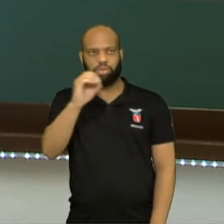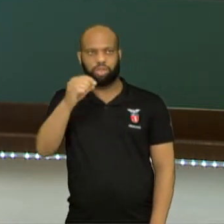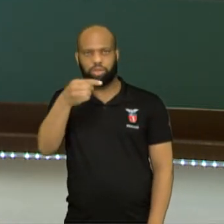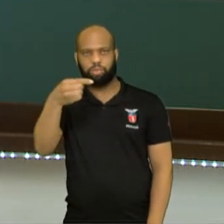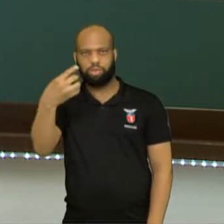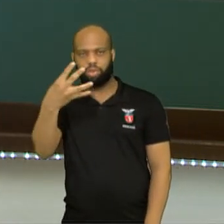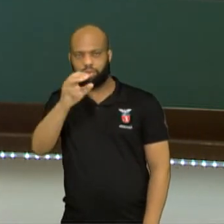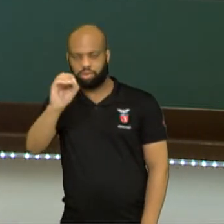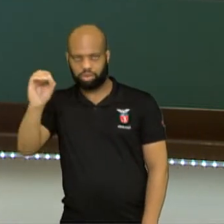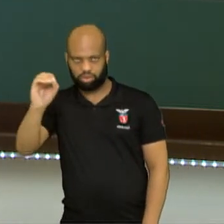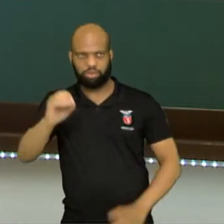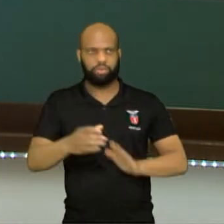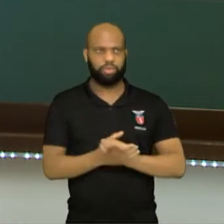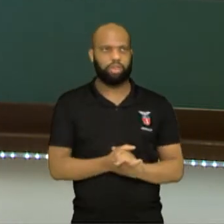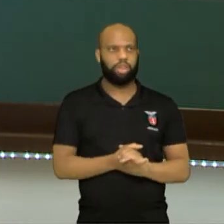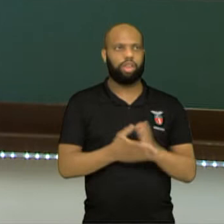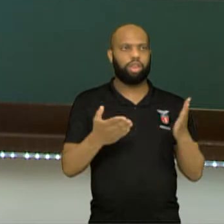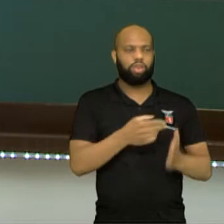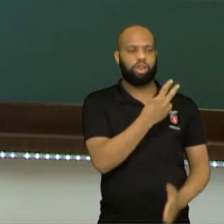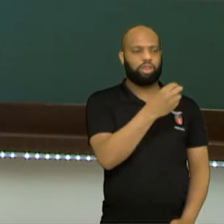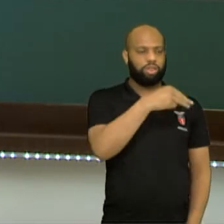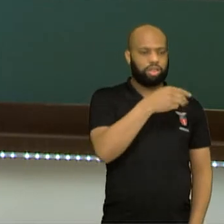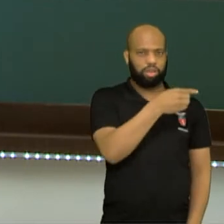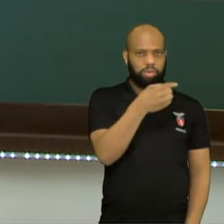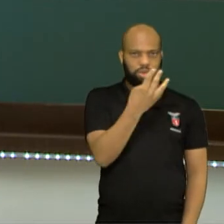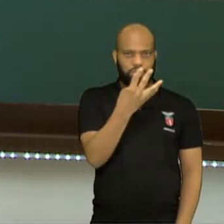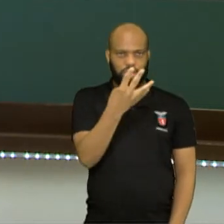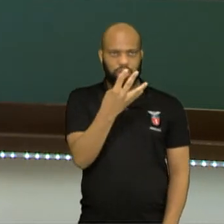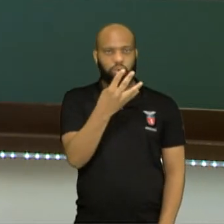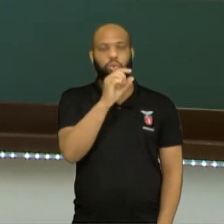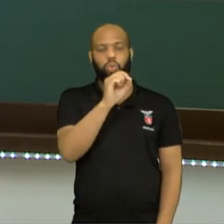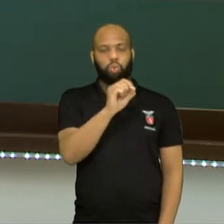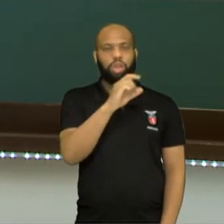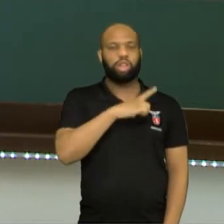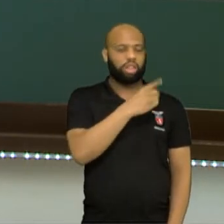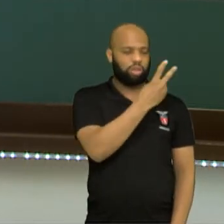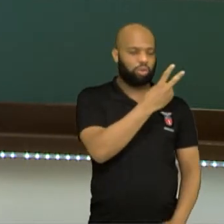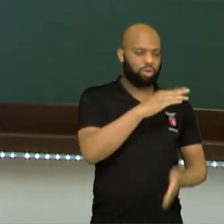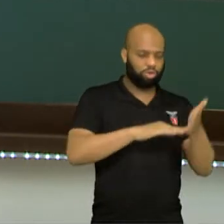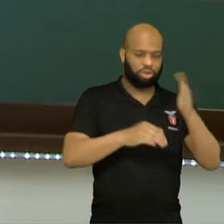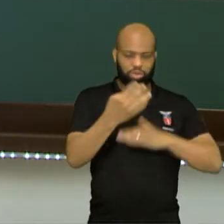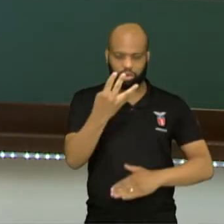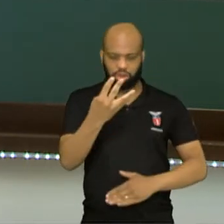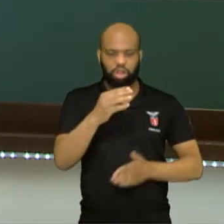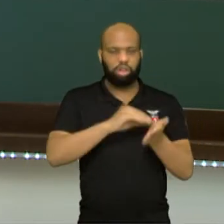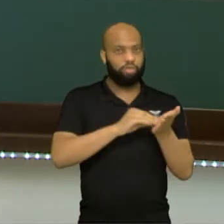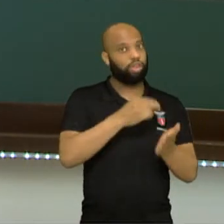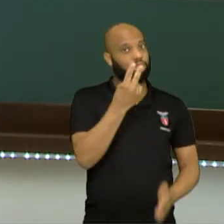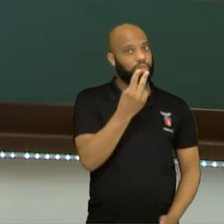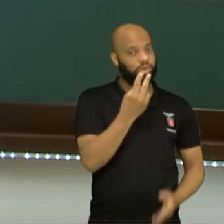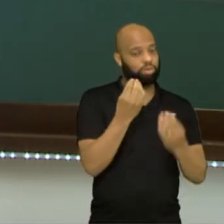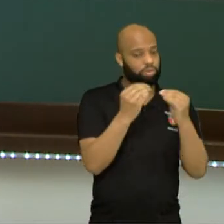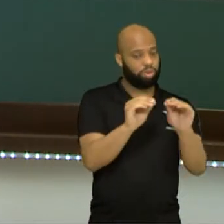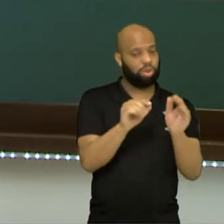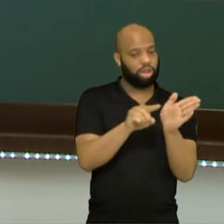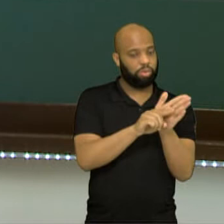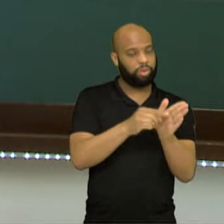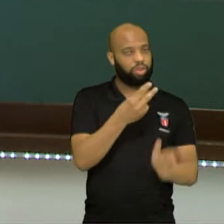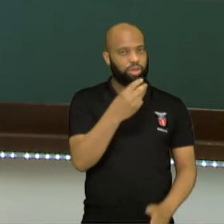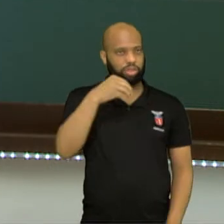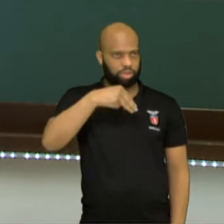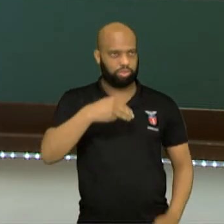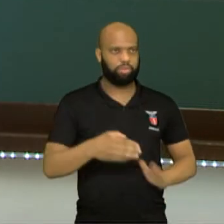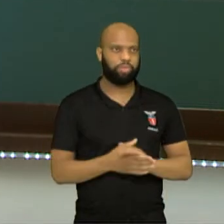200 menos 400. 2M menos 4, tenho 2, vou tirar 4, falta 2, negativo,